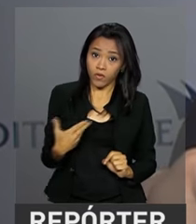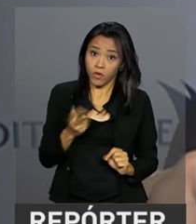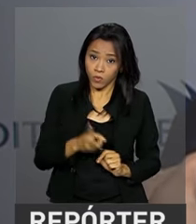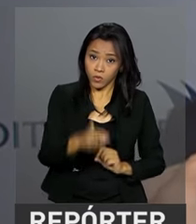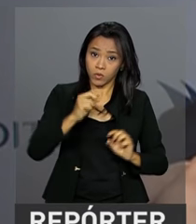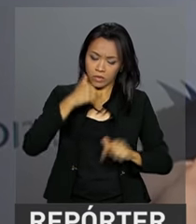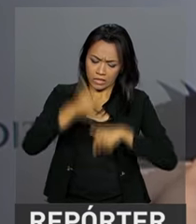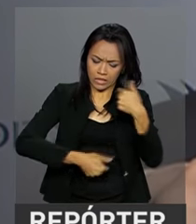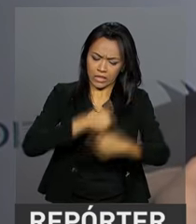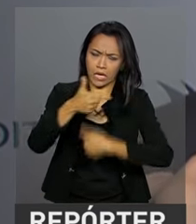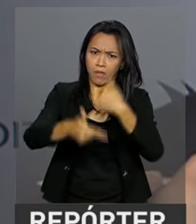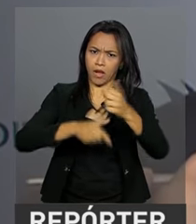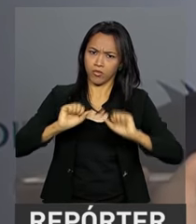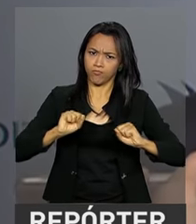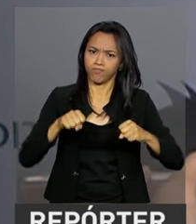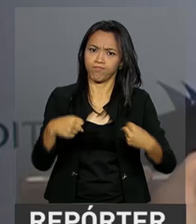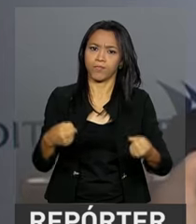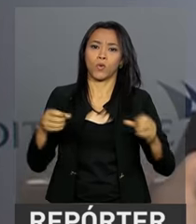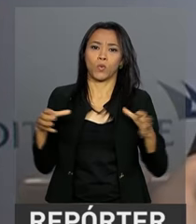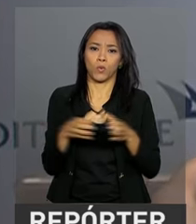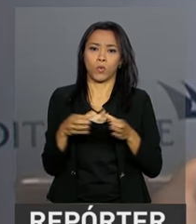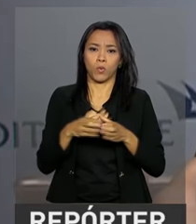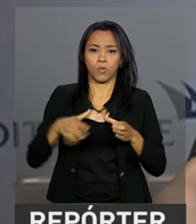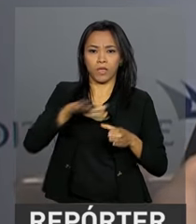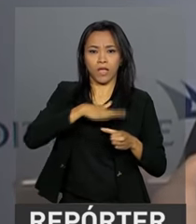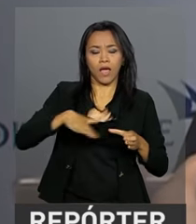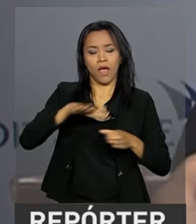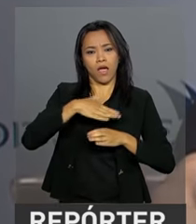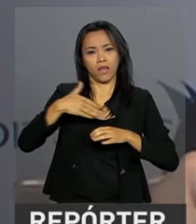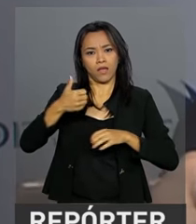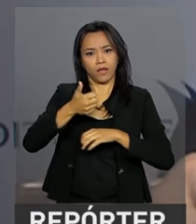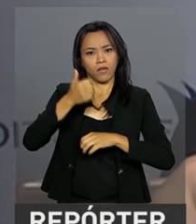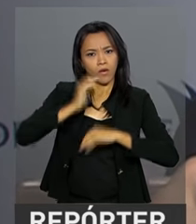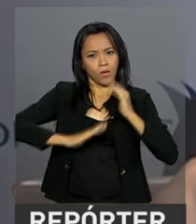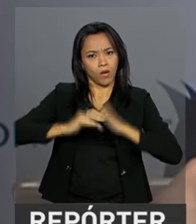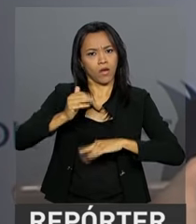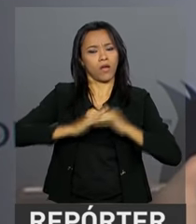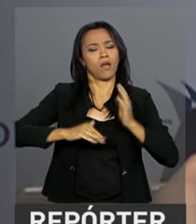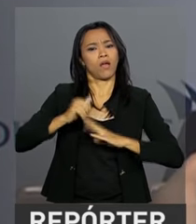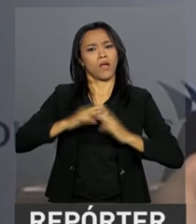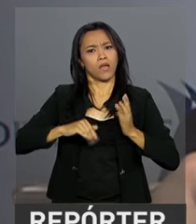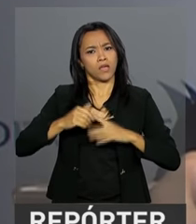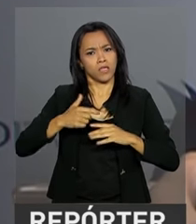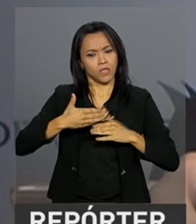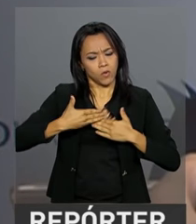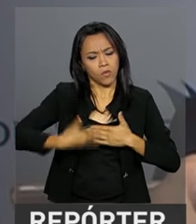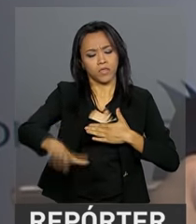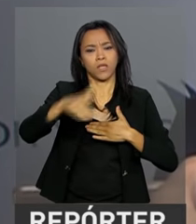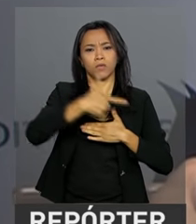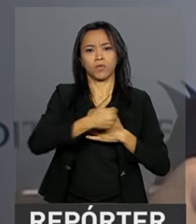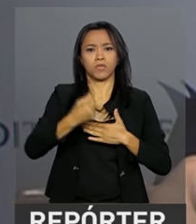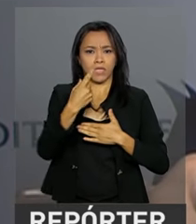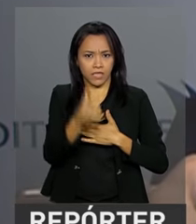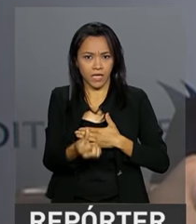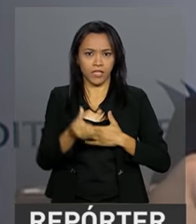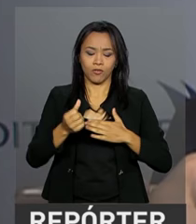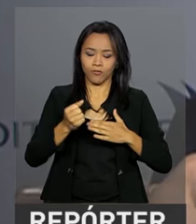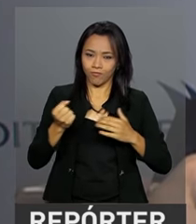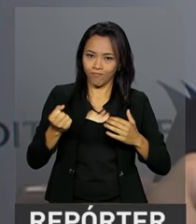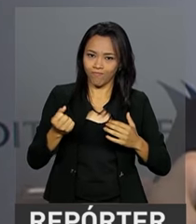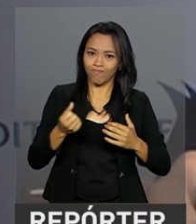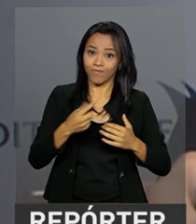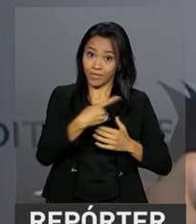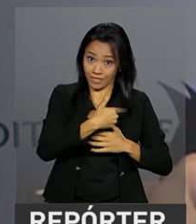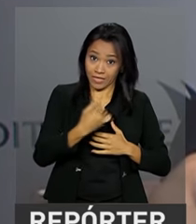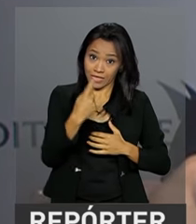forte, a equipe econômica continua trabalhando duro, entramos em 17 com a mesma disposição e ânimo